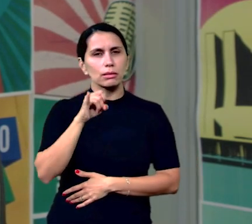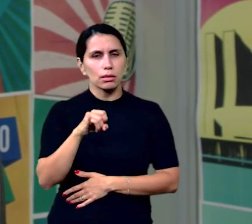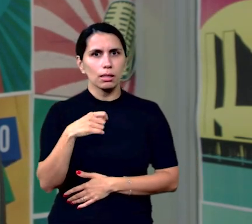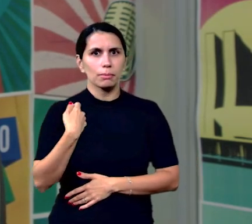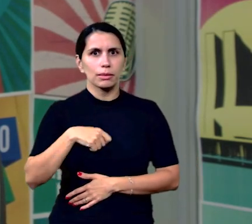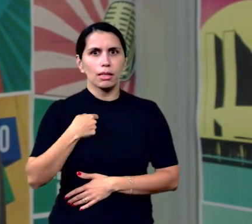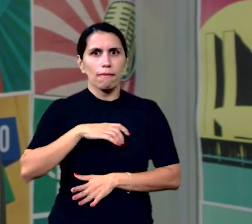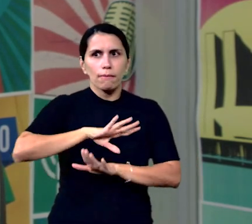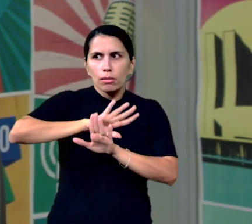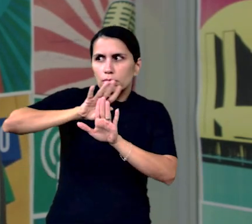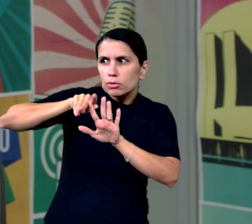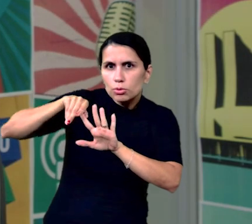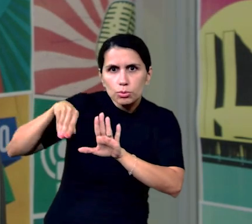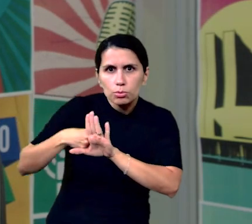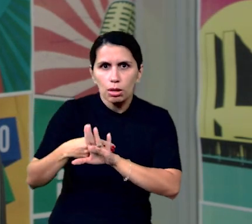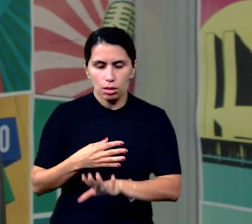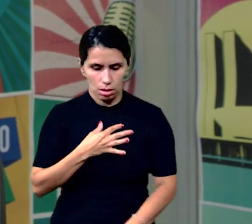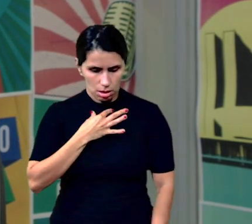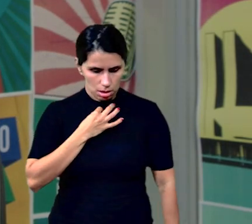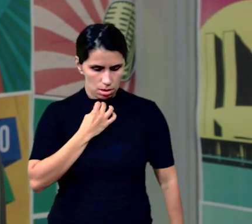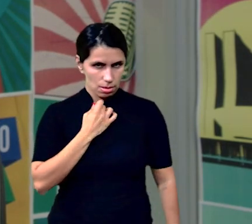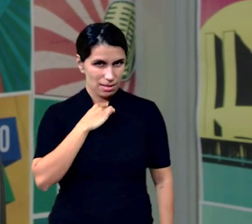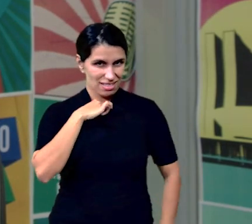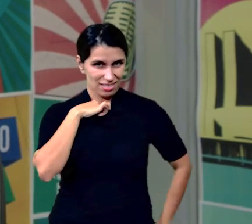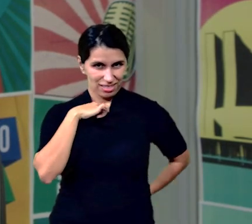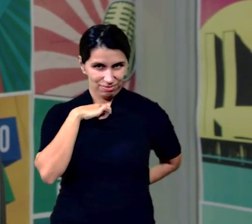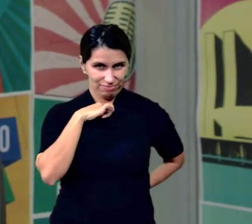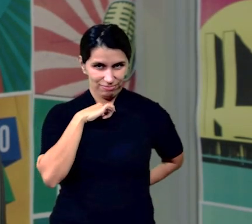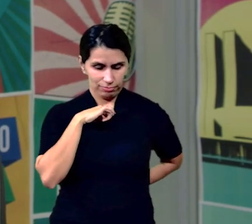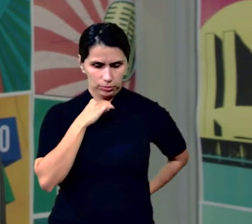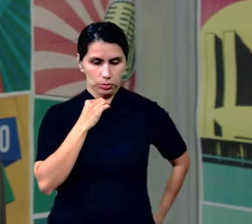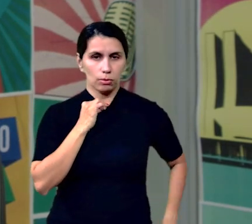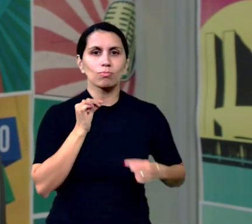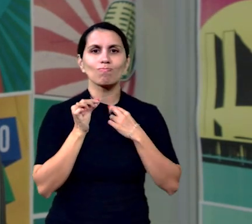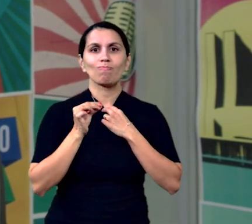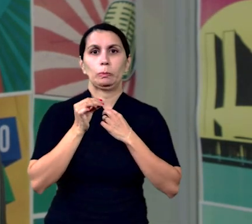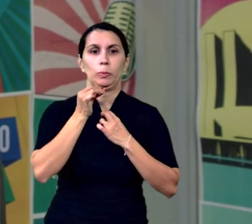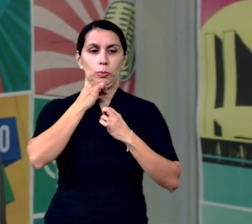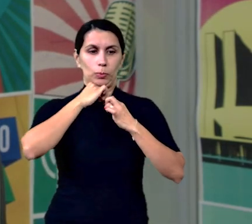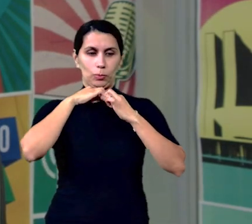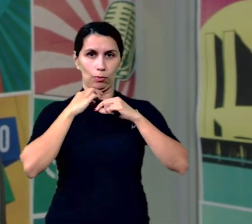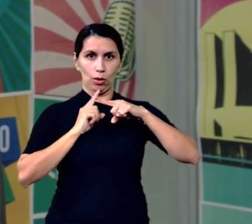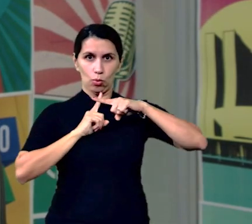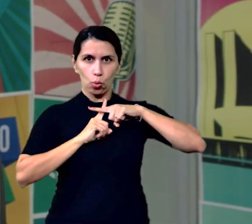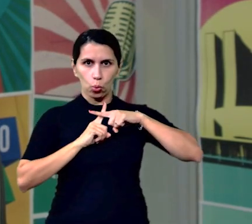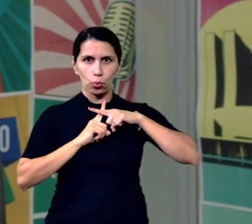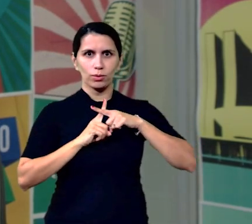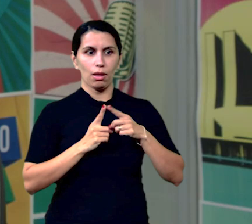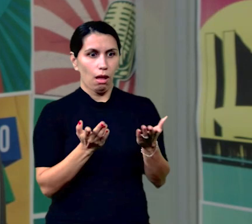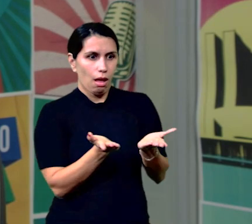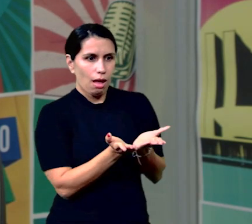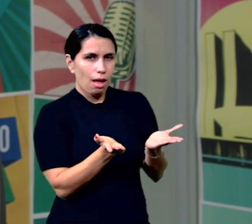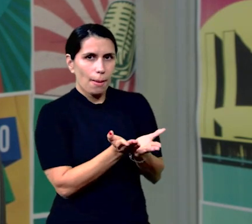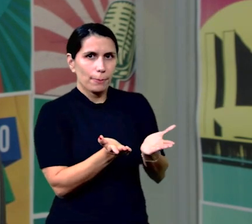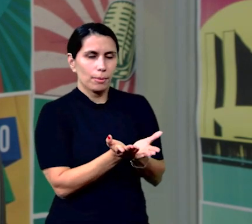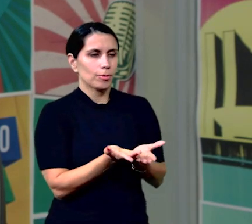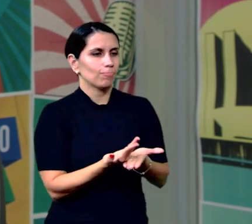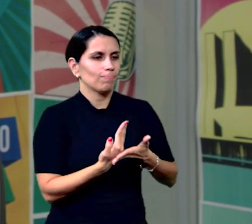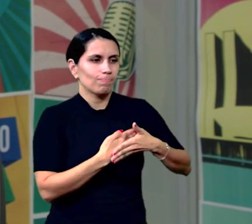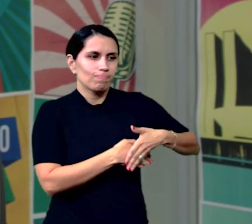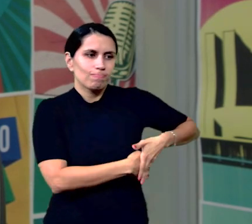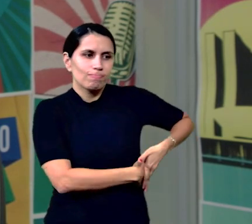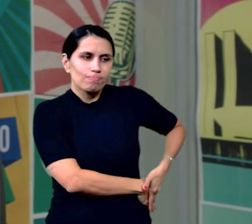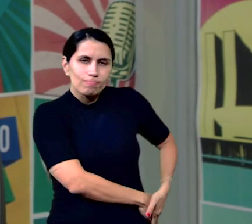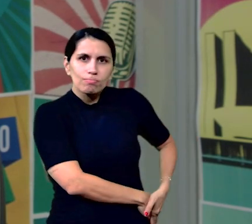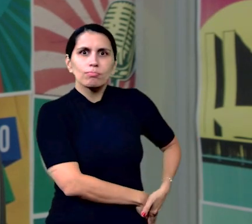tivesse que esconder o nosso crucifixo, não é, a nossa Bíblia, outro artefato, não é, que é da nossa